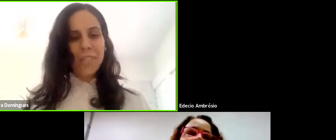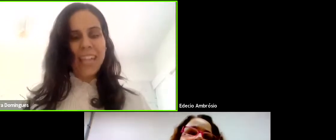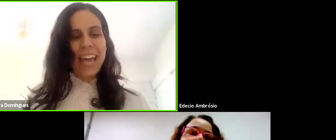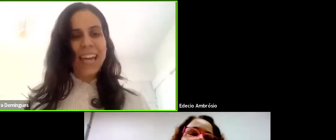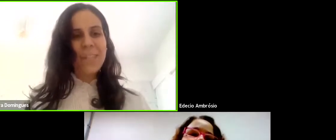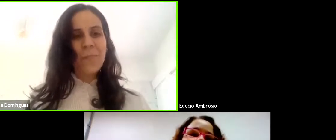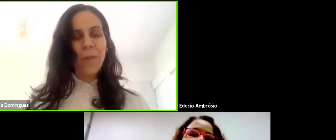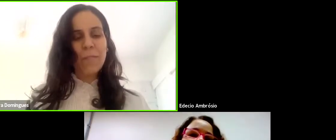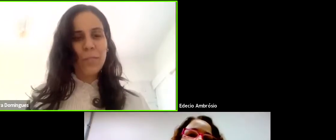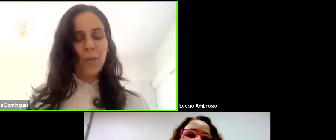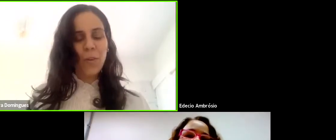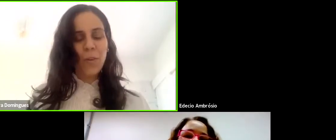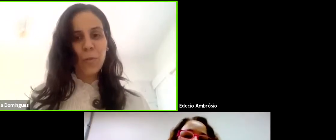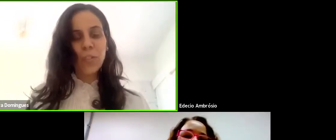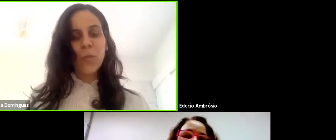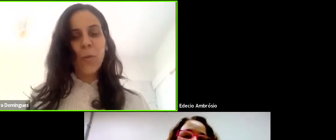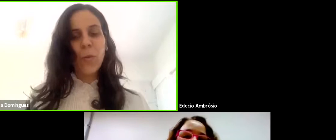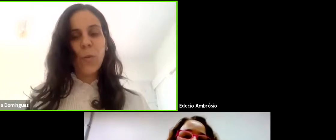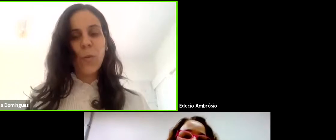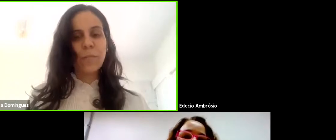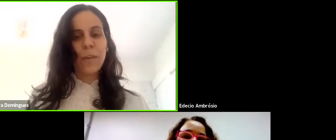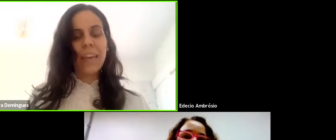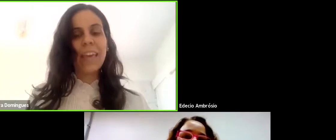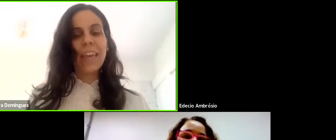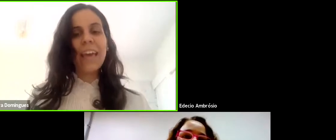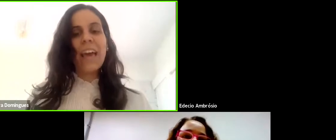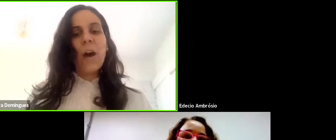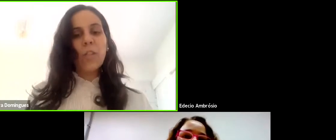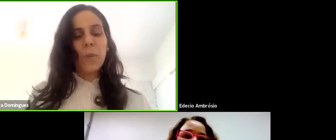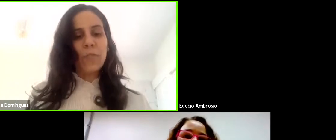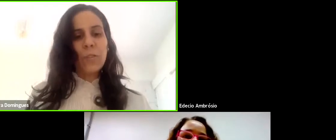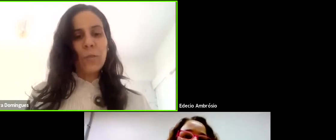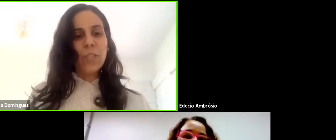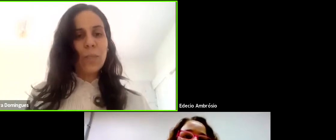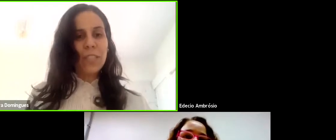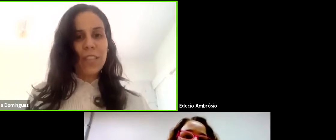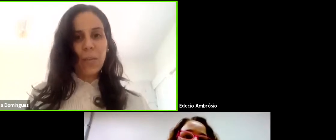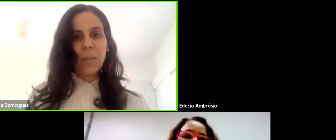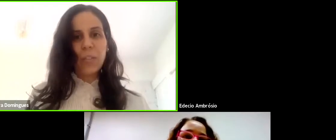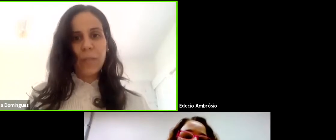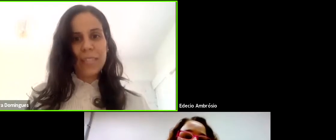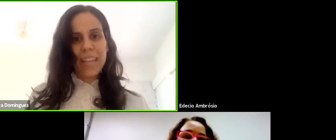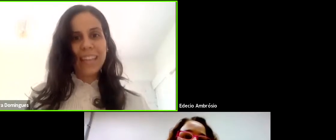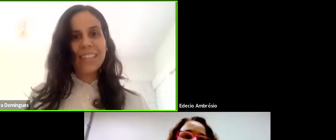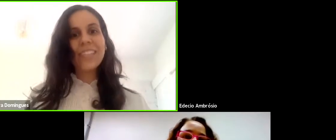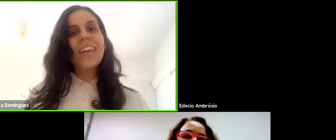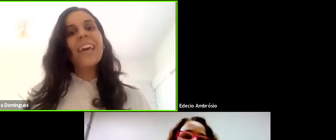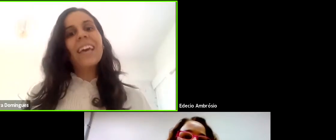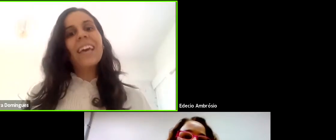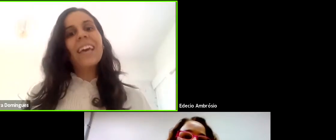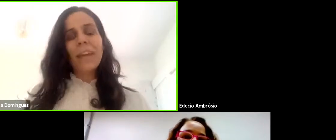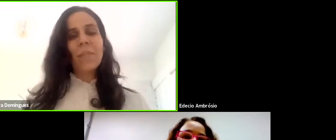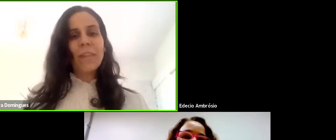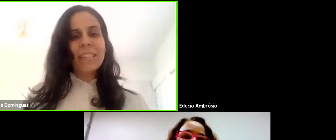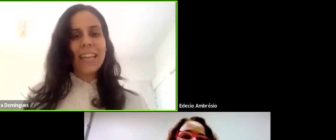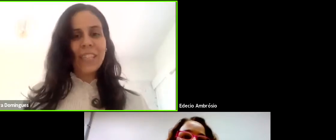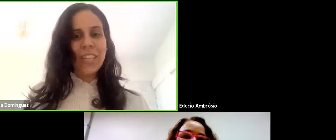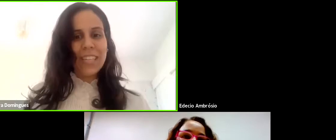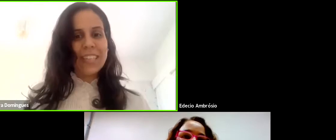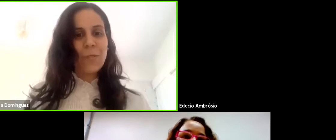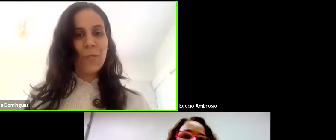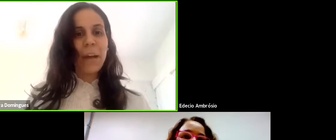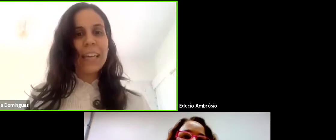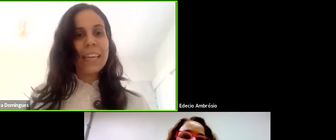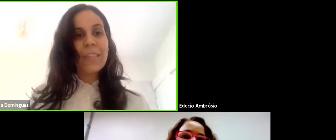Prêmio CAPES-TESE e Prêmio Oswaldo Cruz, cumprimentar também aos professores pesquisadores presentes e também a